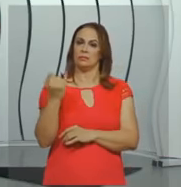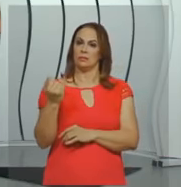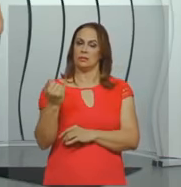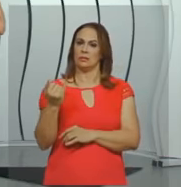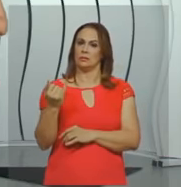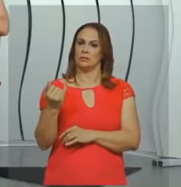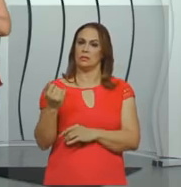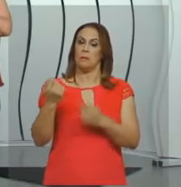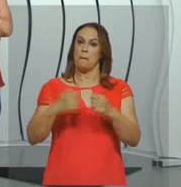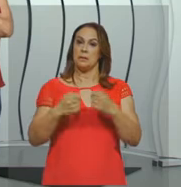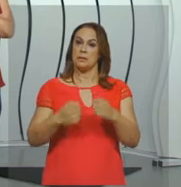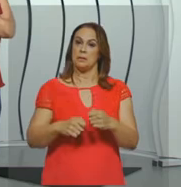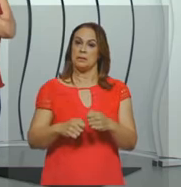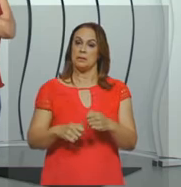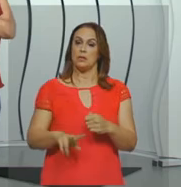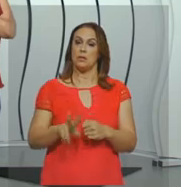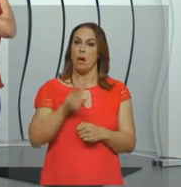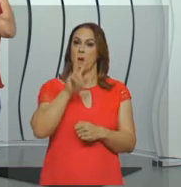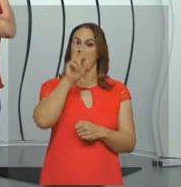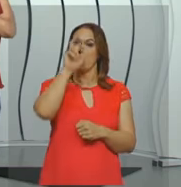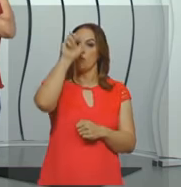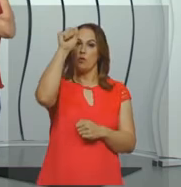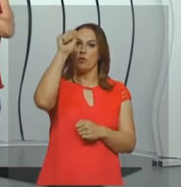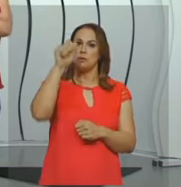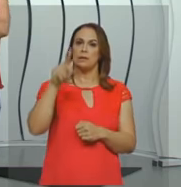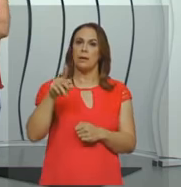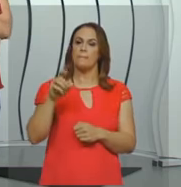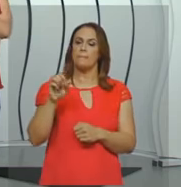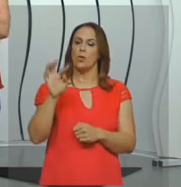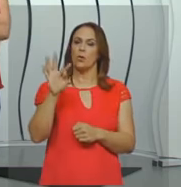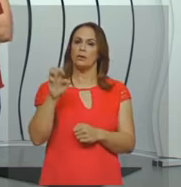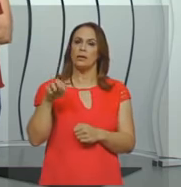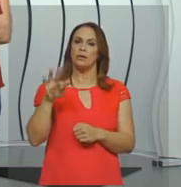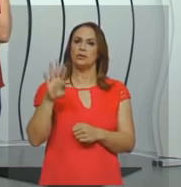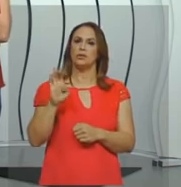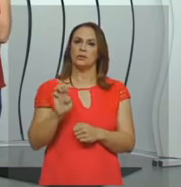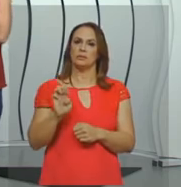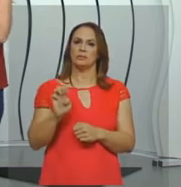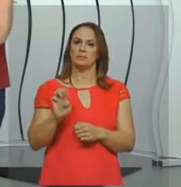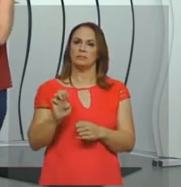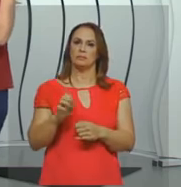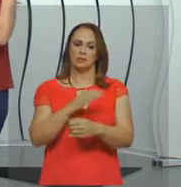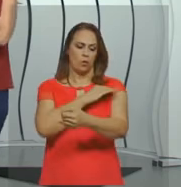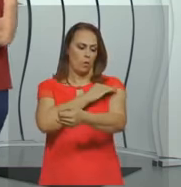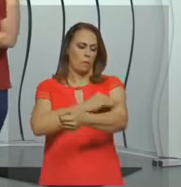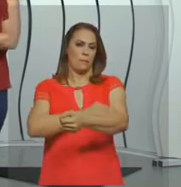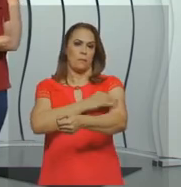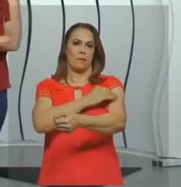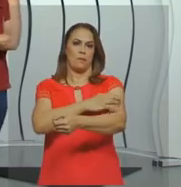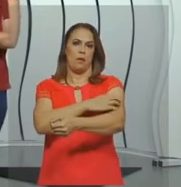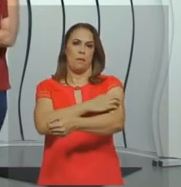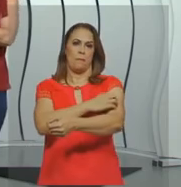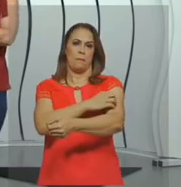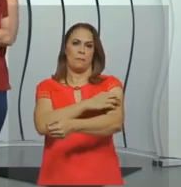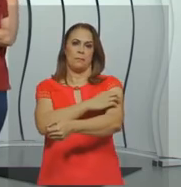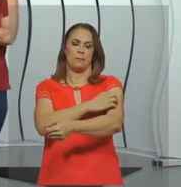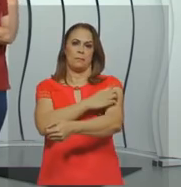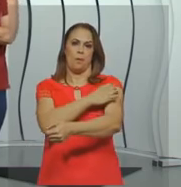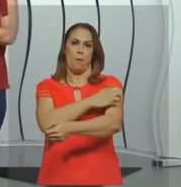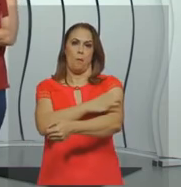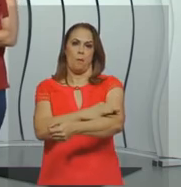para levantar essa alavanca, que é a força potente, que é meu músculo aqui. Eu tenho um ponto fixo, que é onde tem